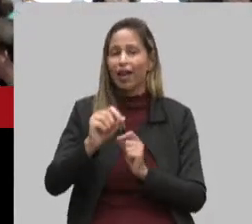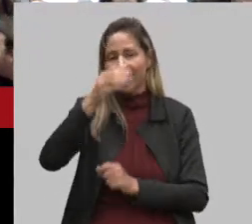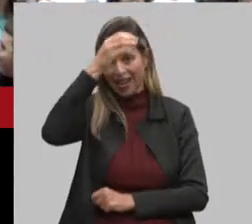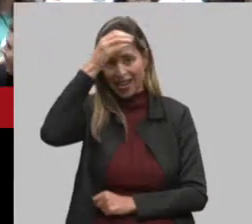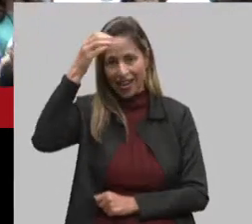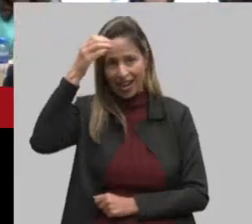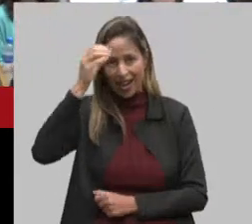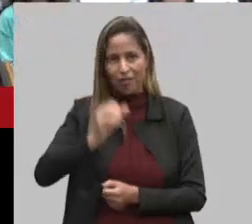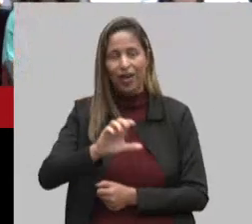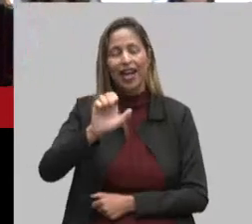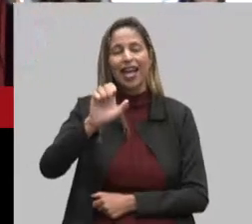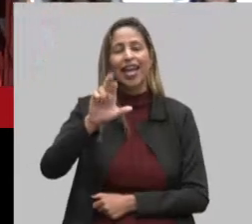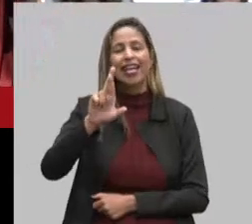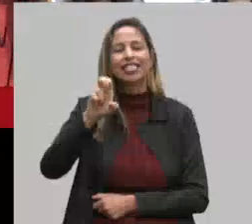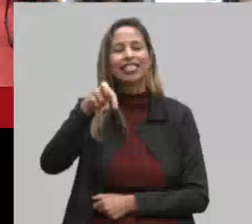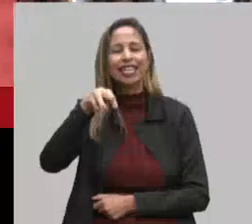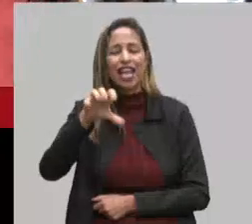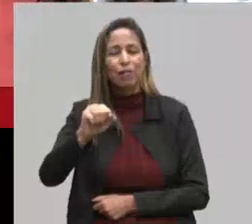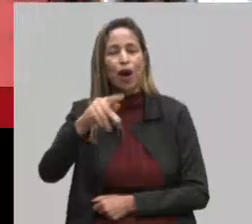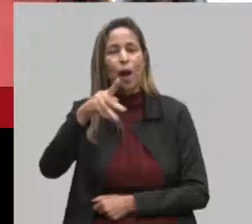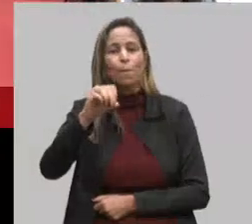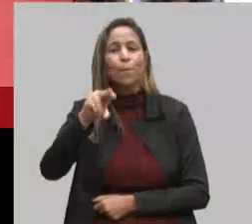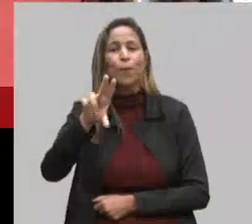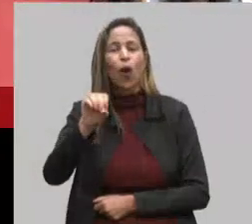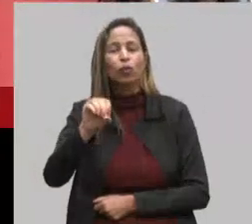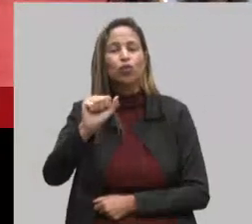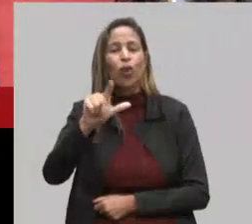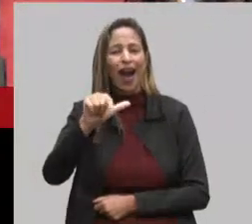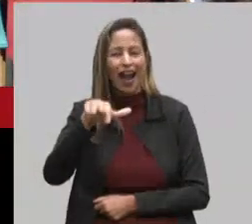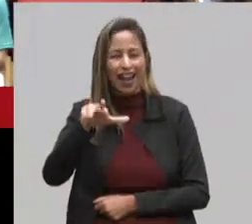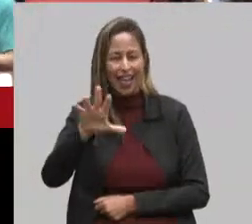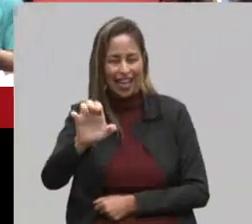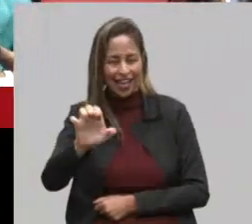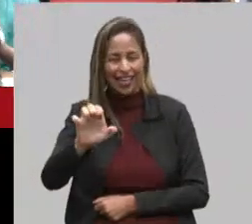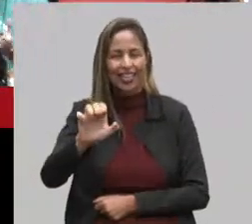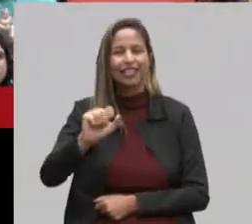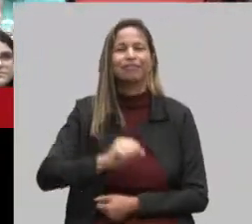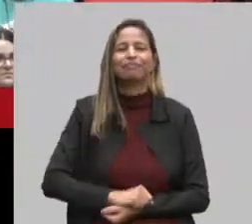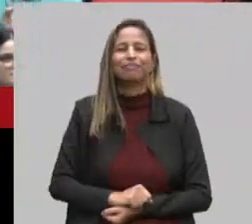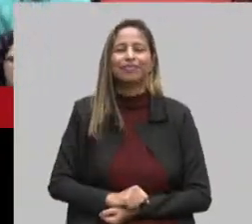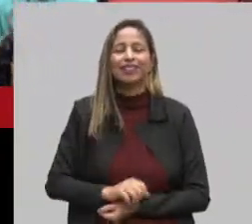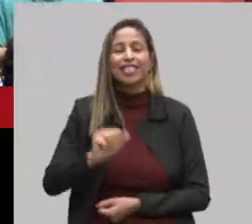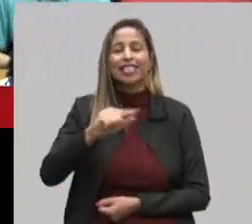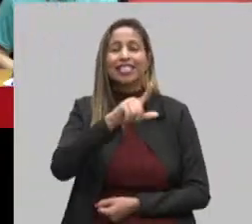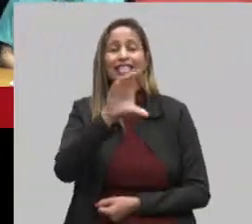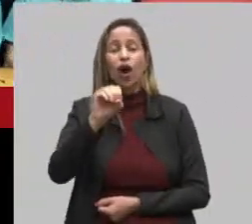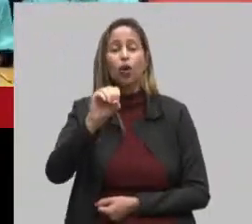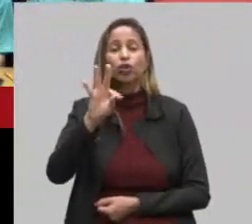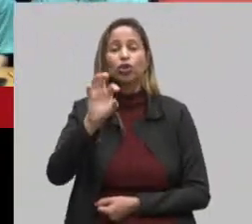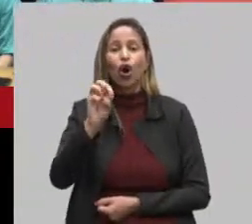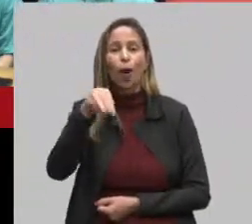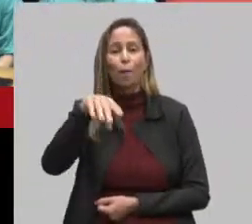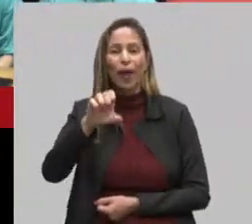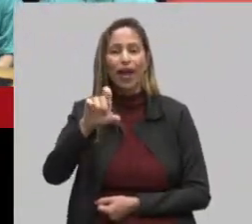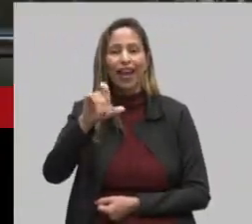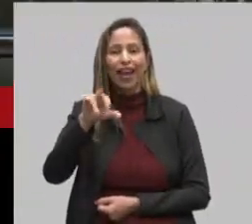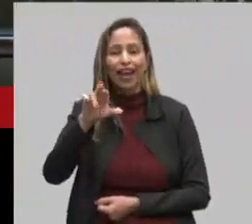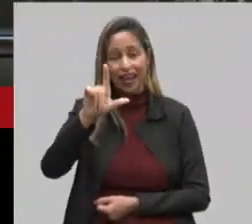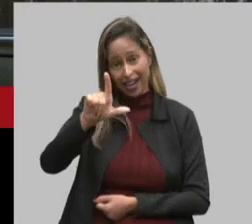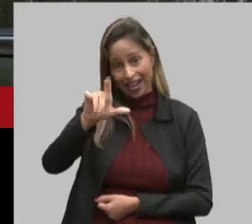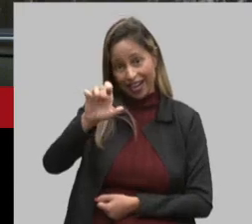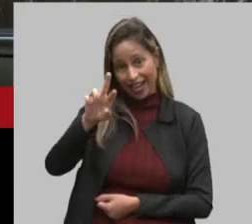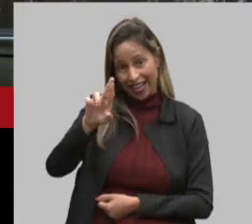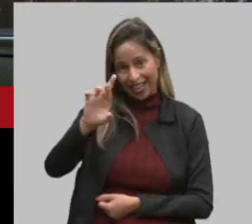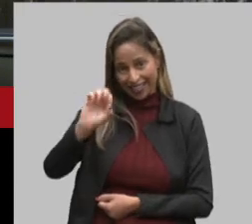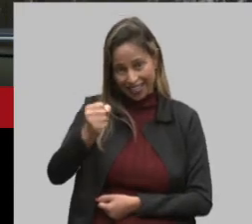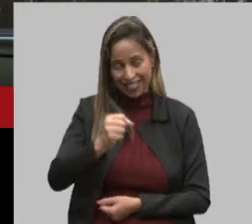extrema Pouso Alegre São Gonçalo do Sapucaí e São Tomé das Letras muito bem Vamos agora